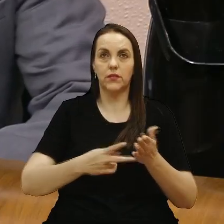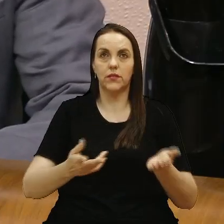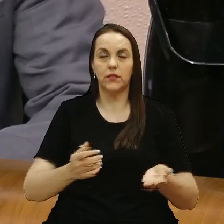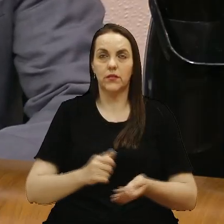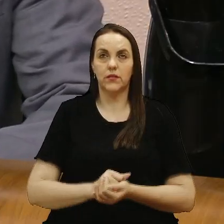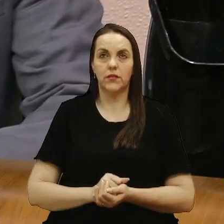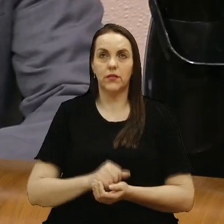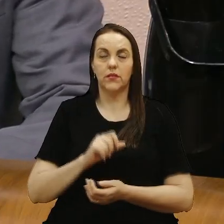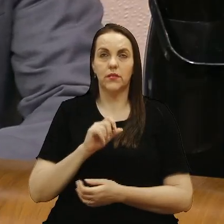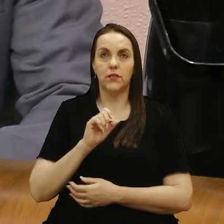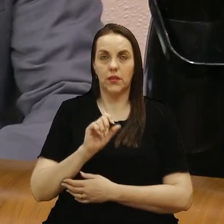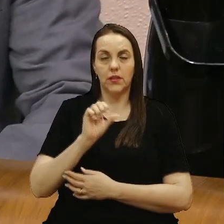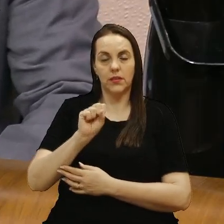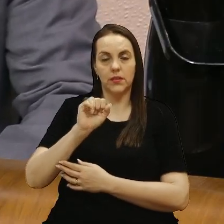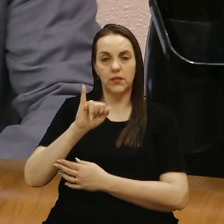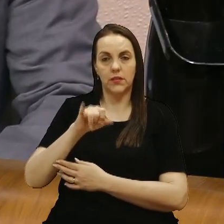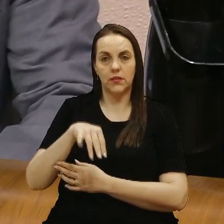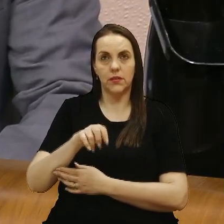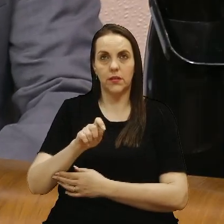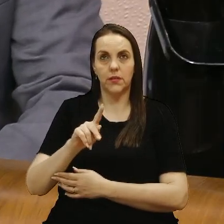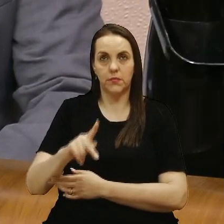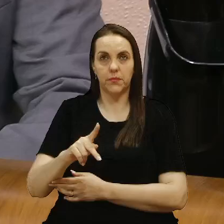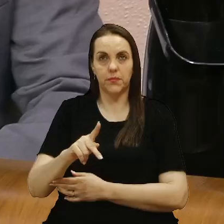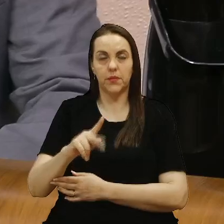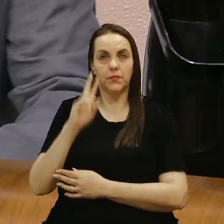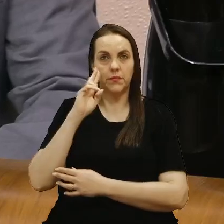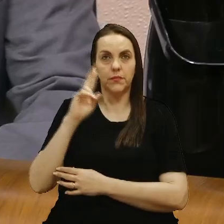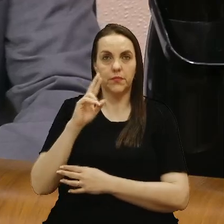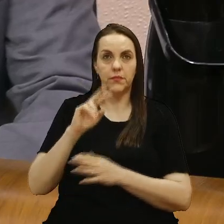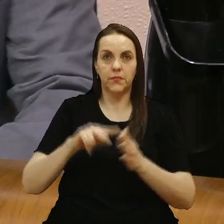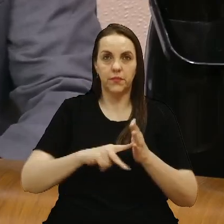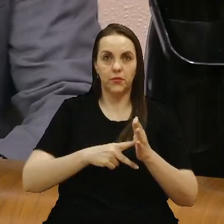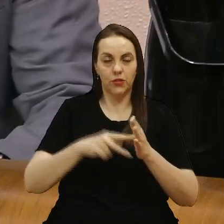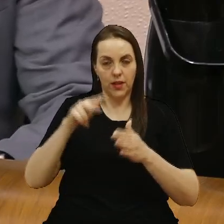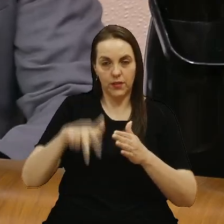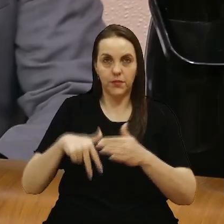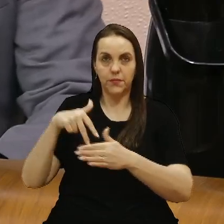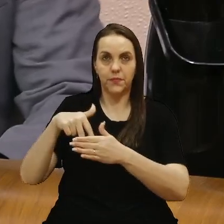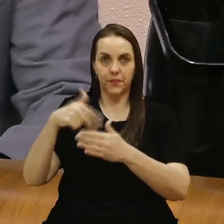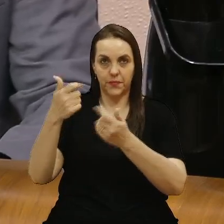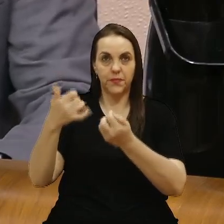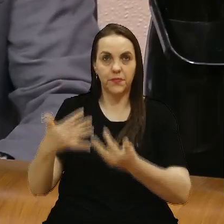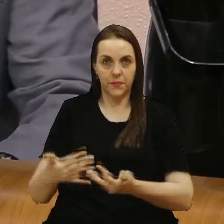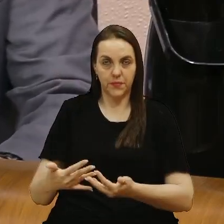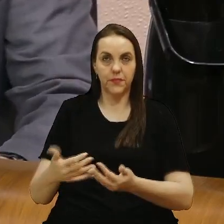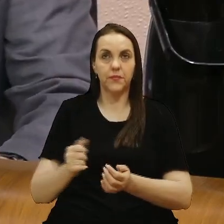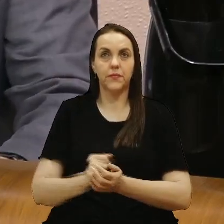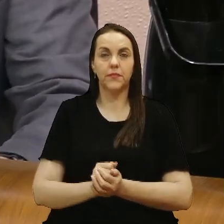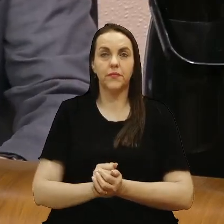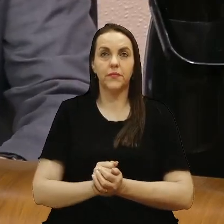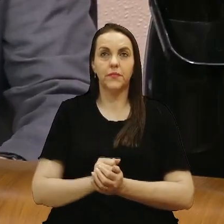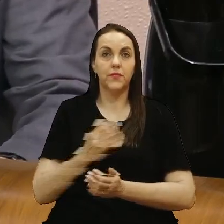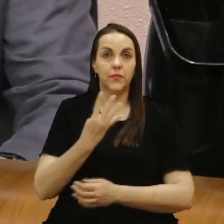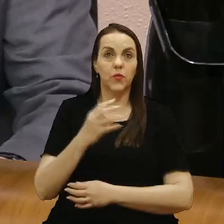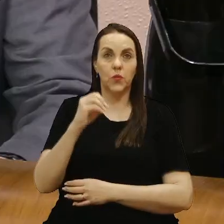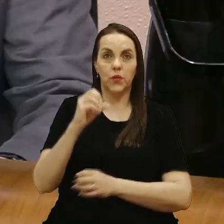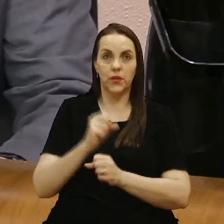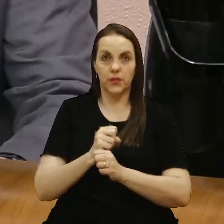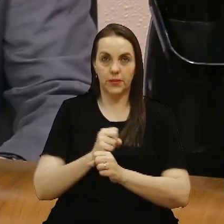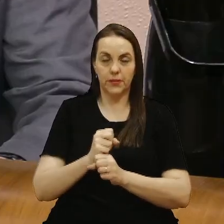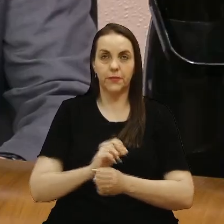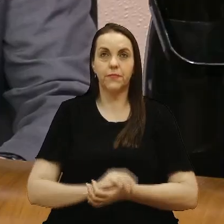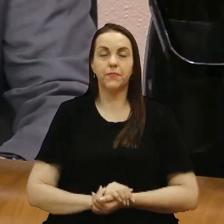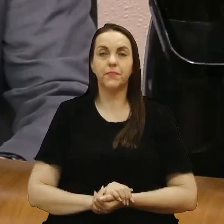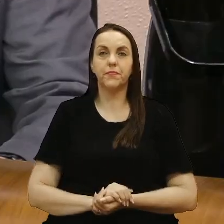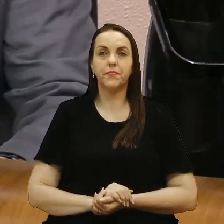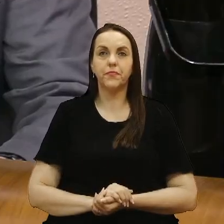da direção desse sindicato e hoje vem se manifestar aqui em razão dos seus 40 anos.